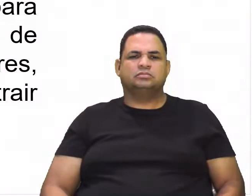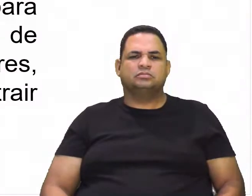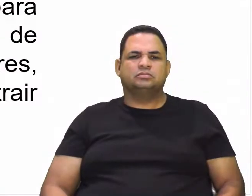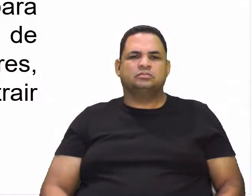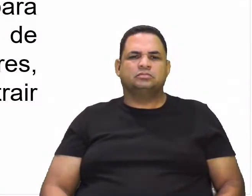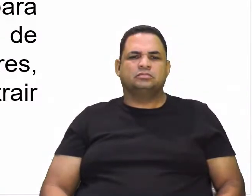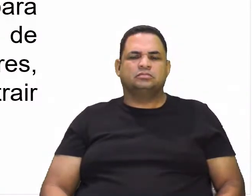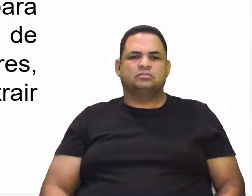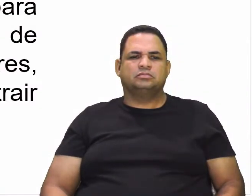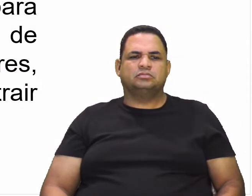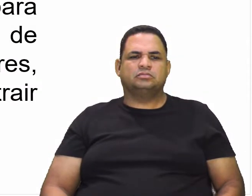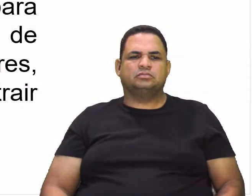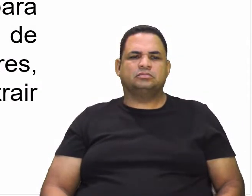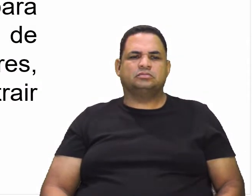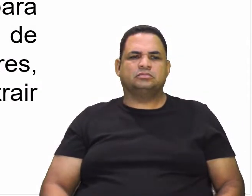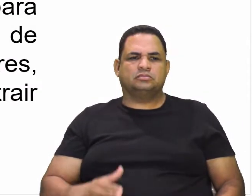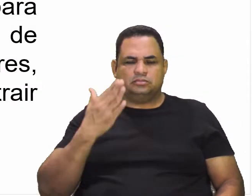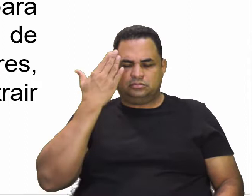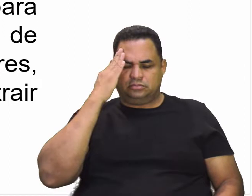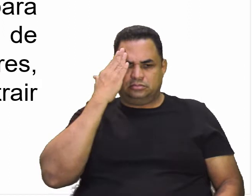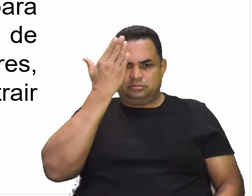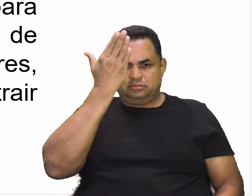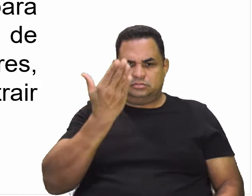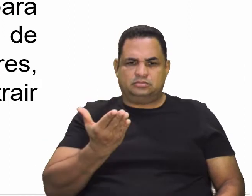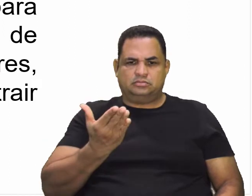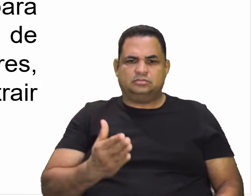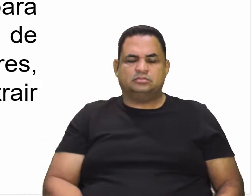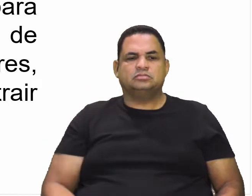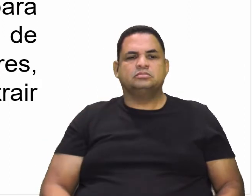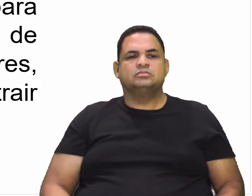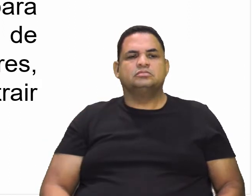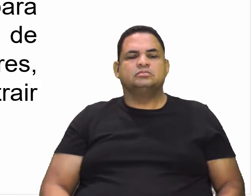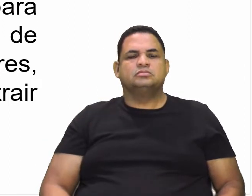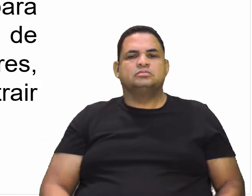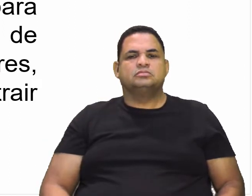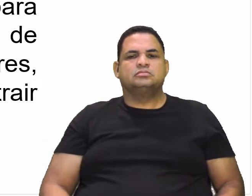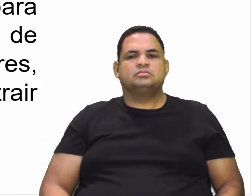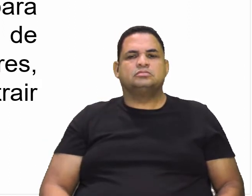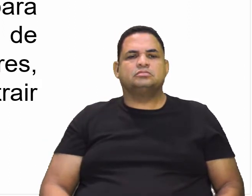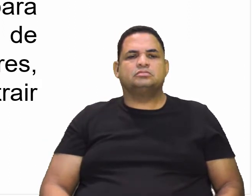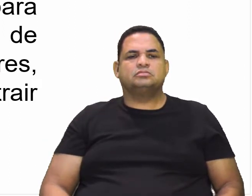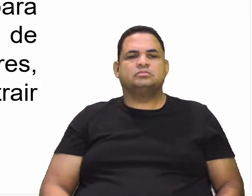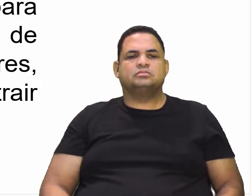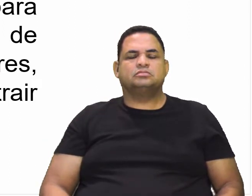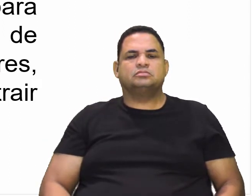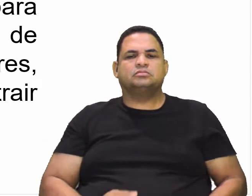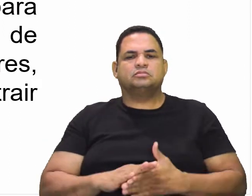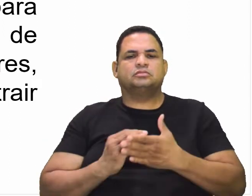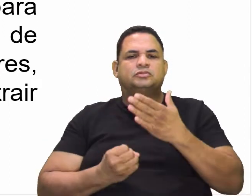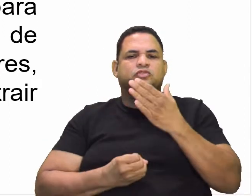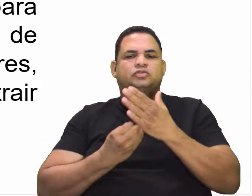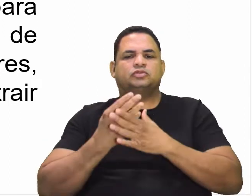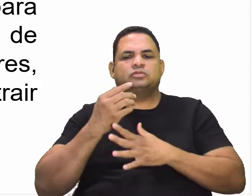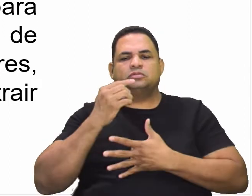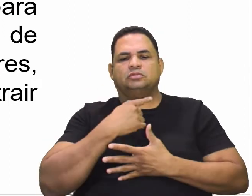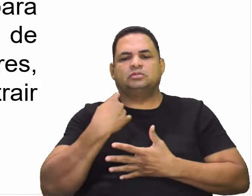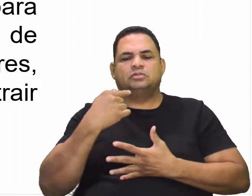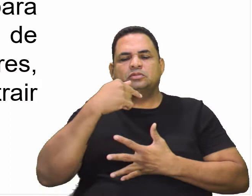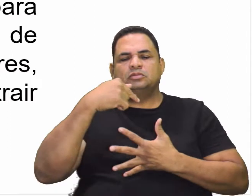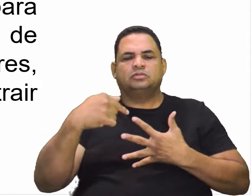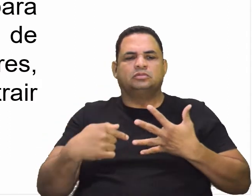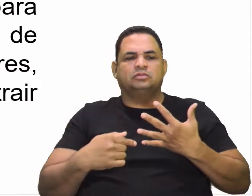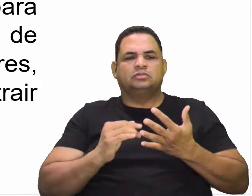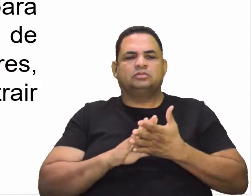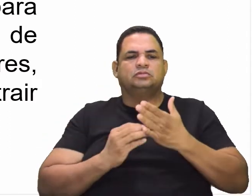Homo sapiens. Vamos entender aí o Homo sapiens. O Homo sapiens, que é onde deriva a nossa espécie,